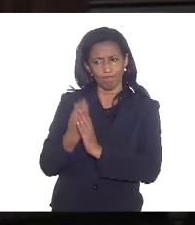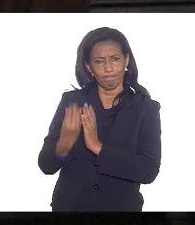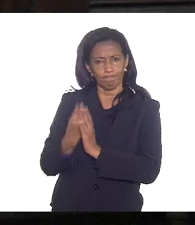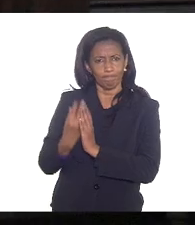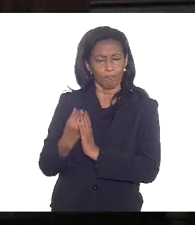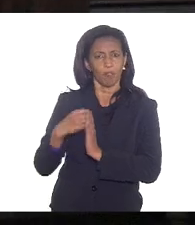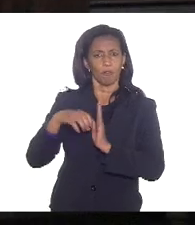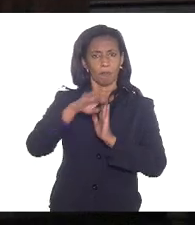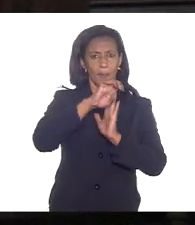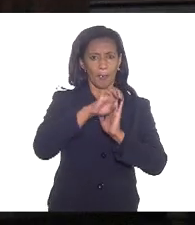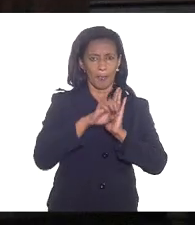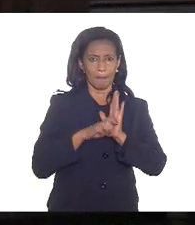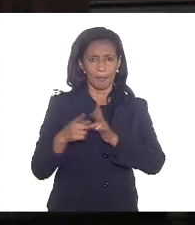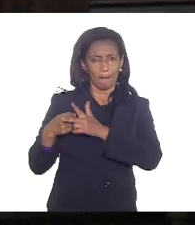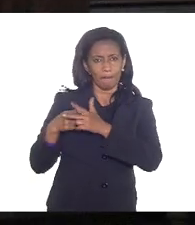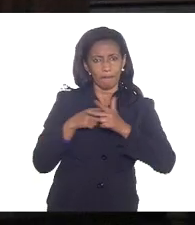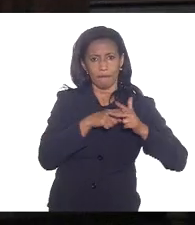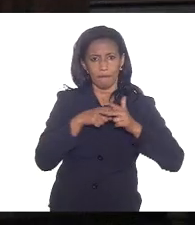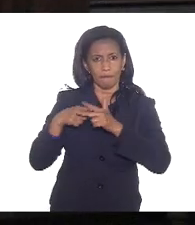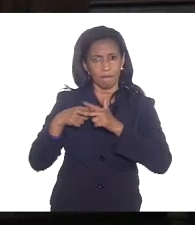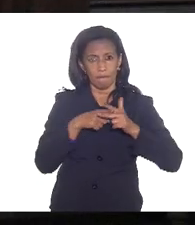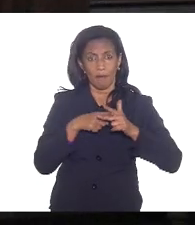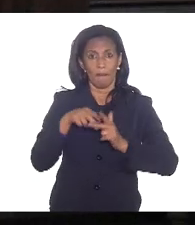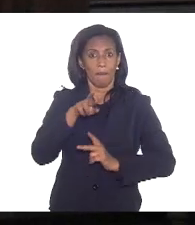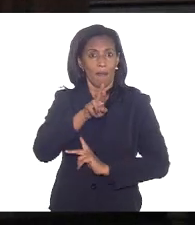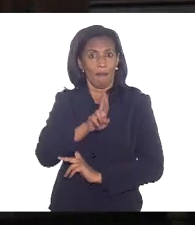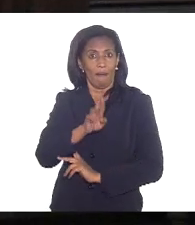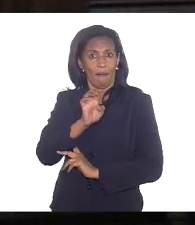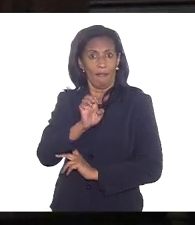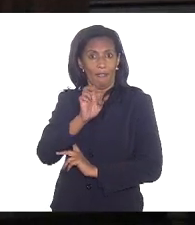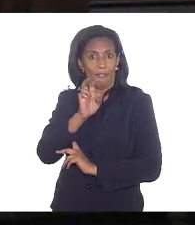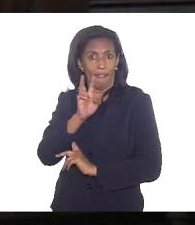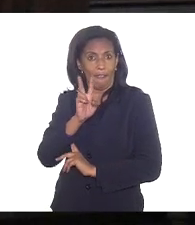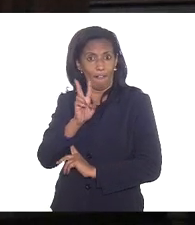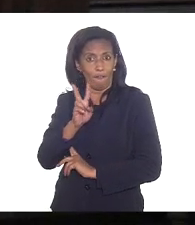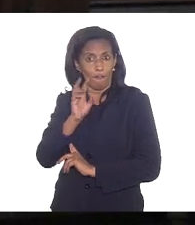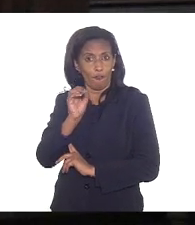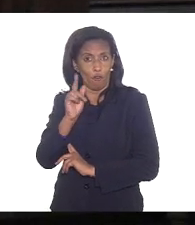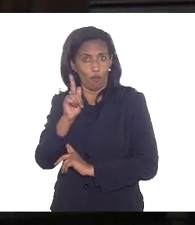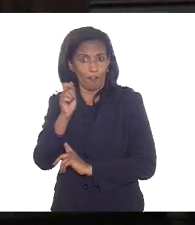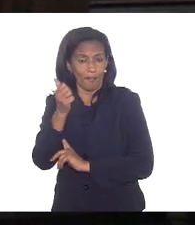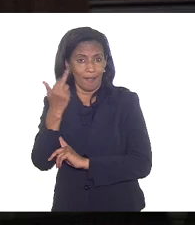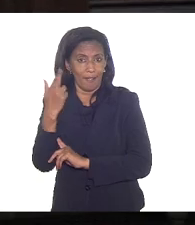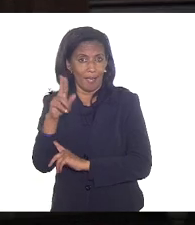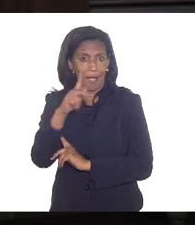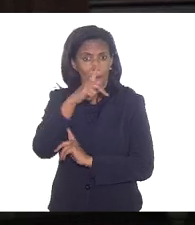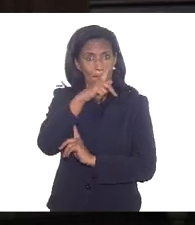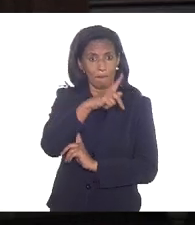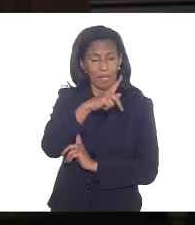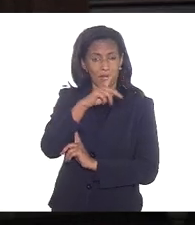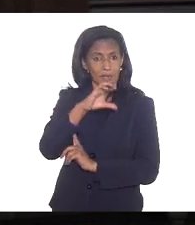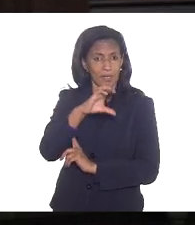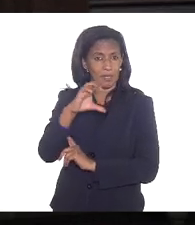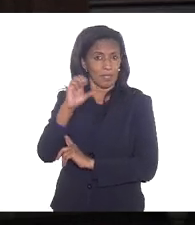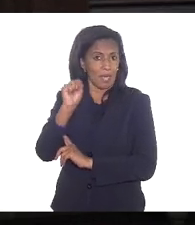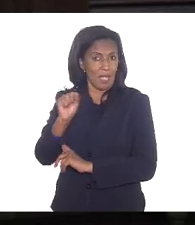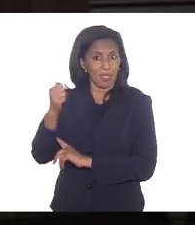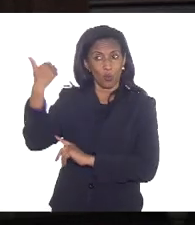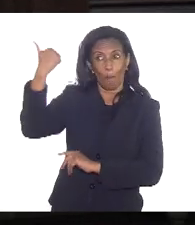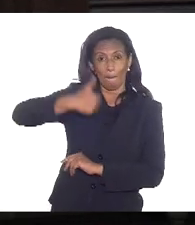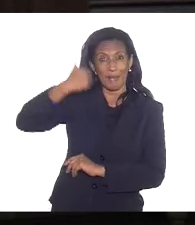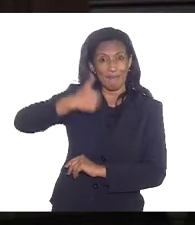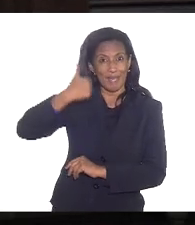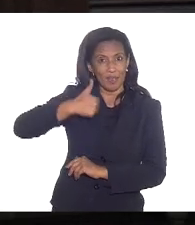Emenda para rebocar revogar o dispositivo do pccs da Saúde o